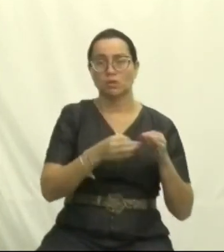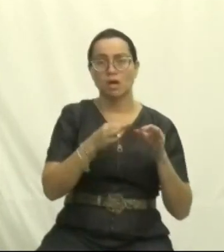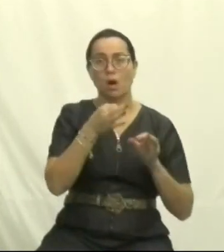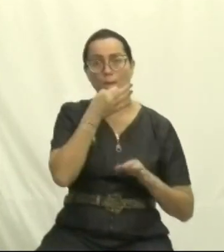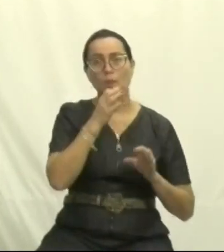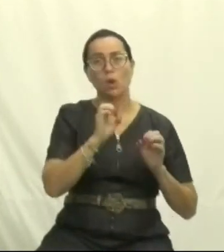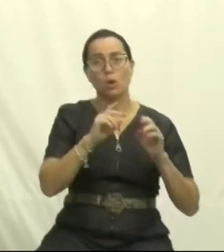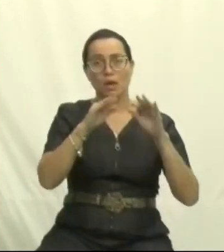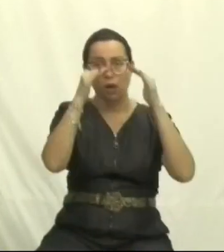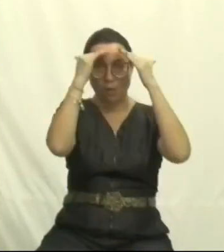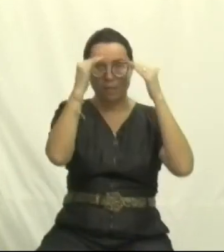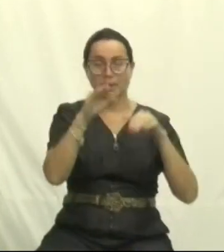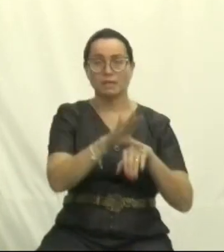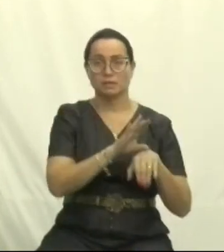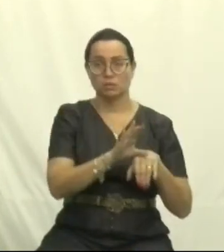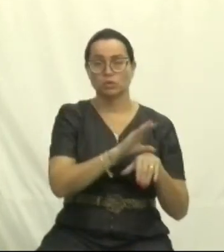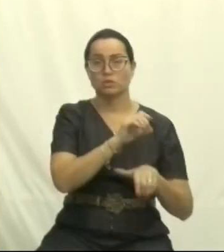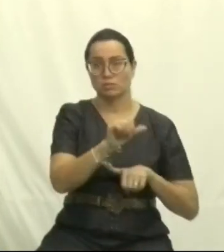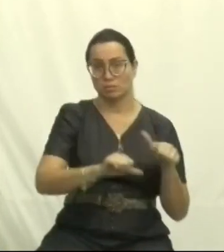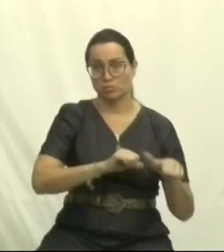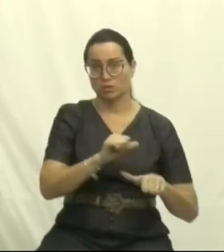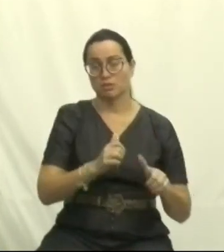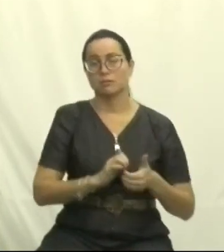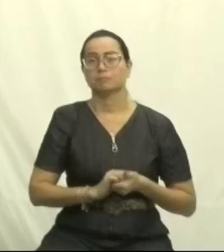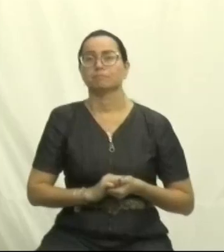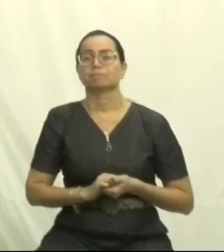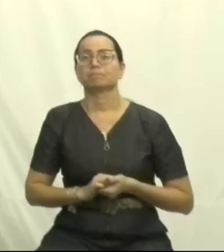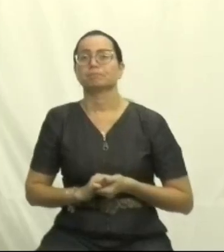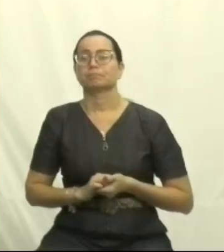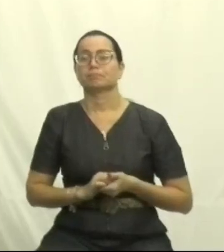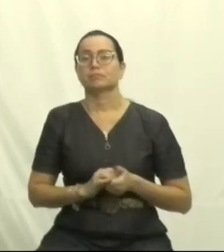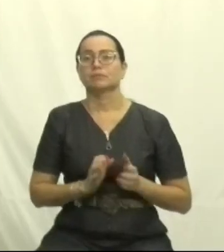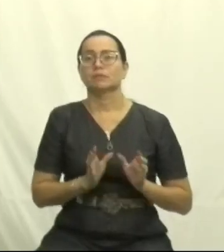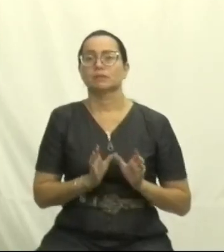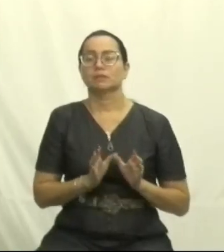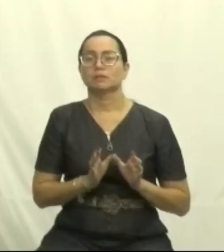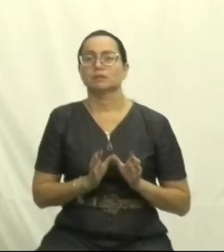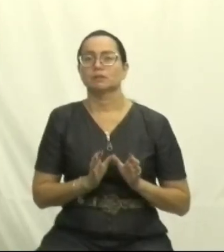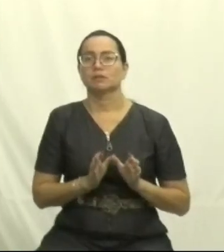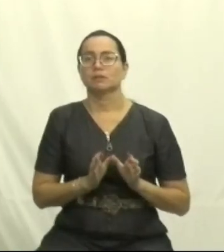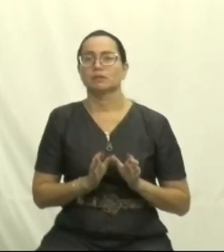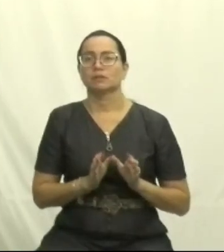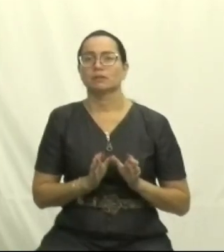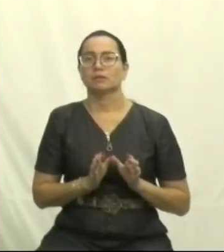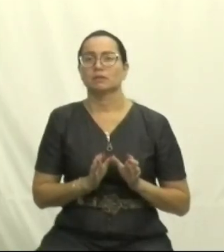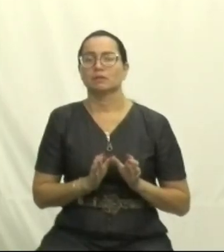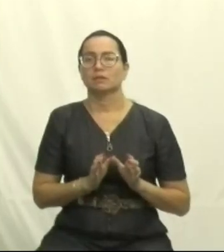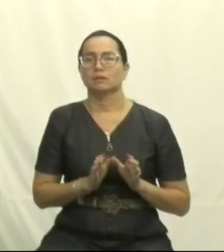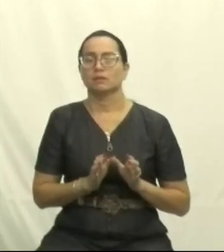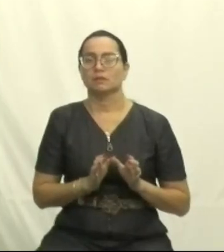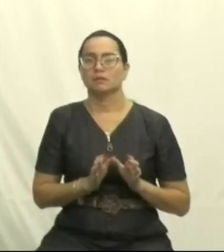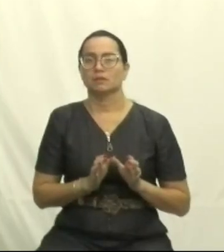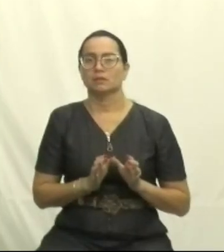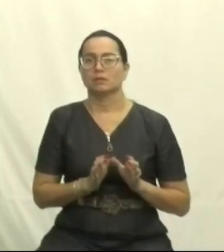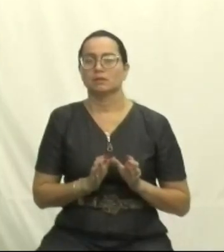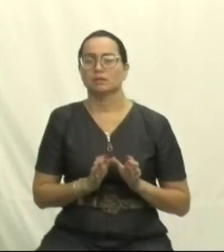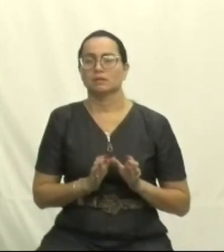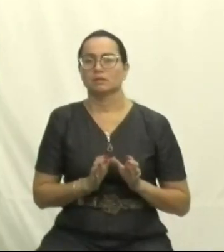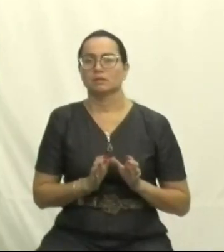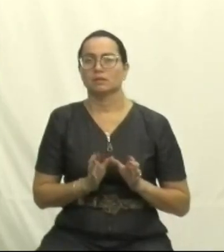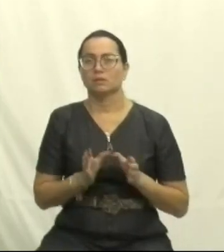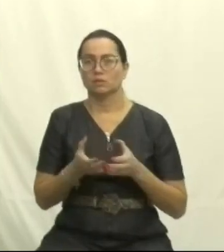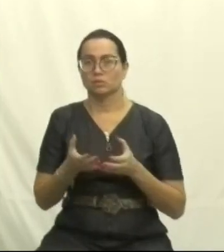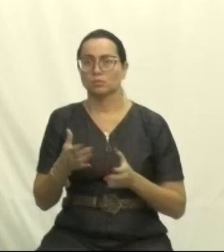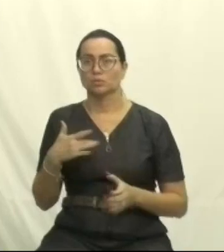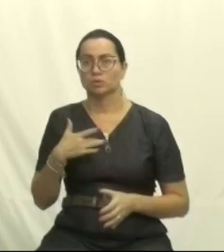constitucionalidade da emenda, encaminhou à Comissão de Saúde e Comissão de Fiscalização. Comissão de